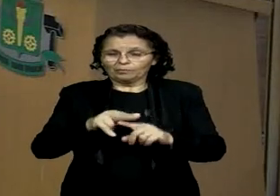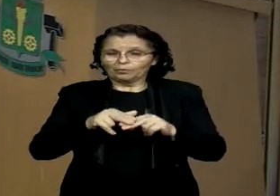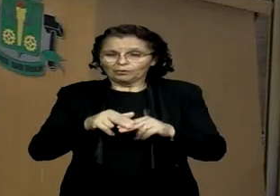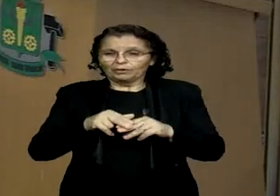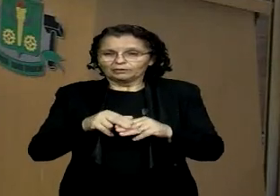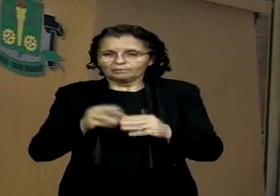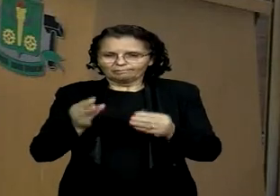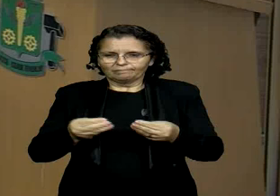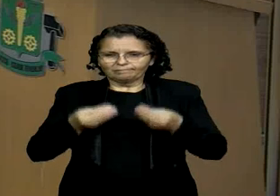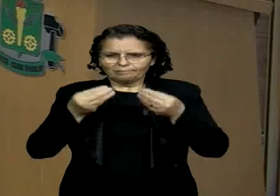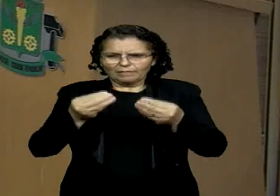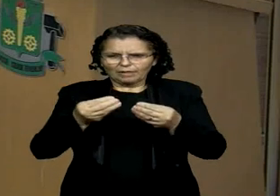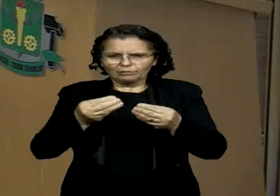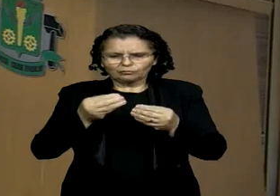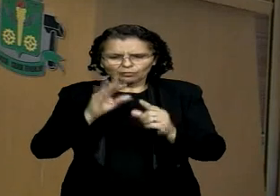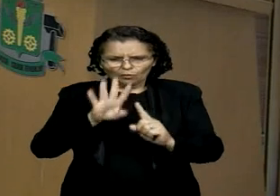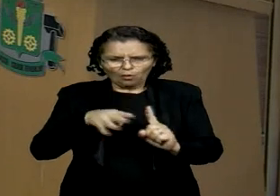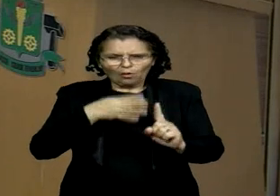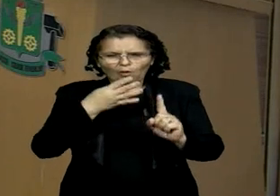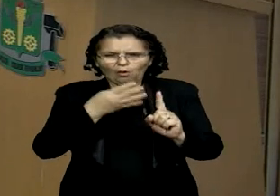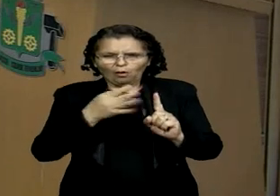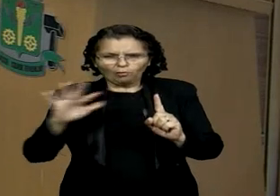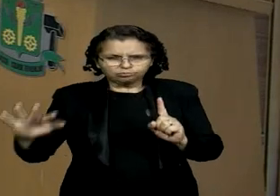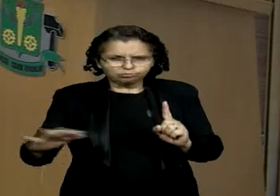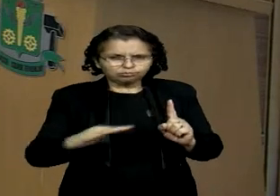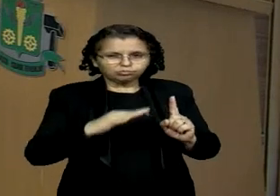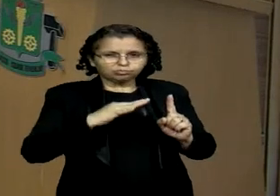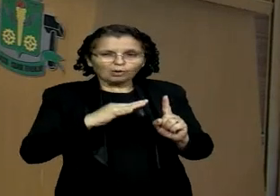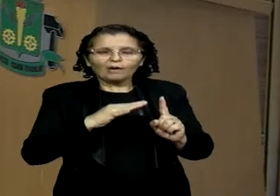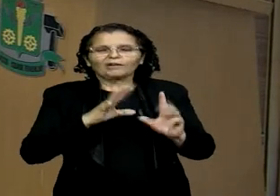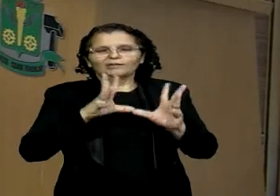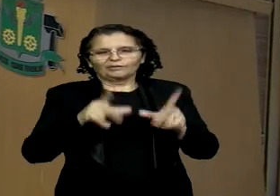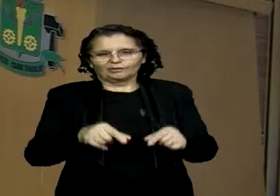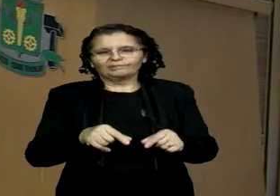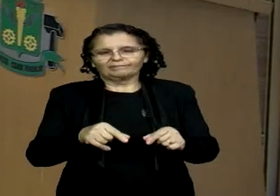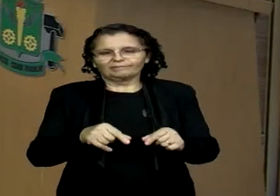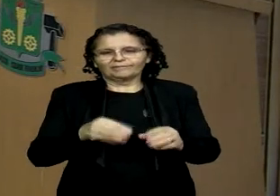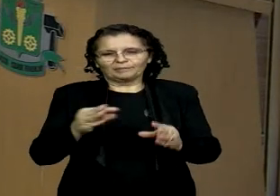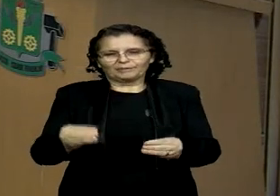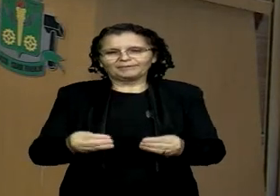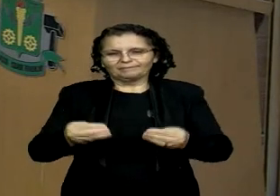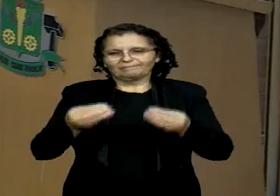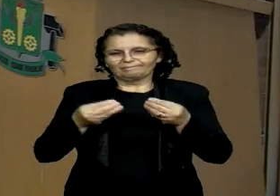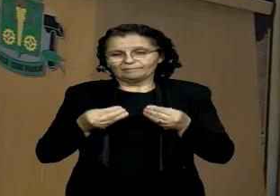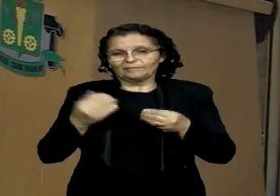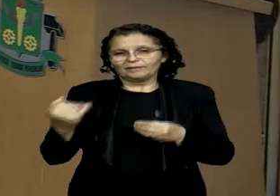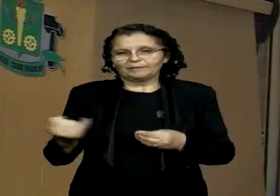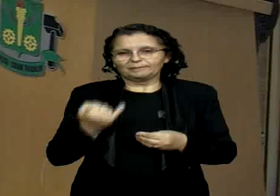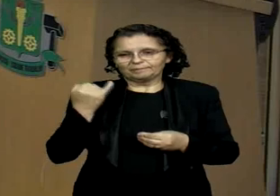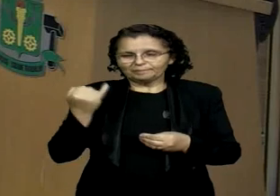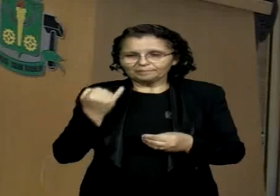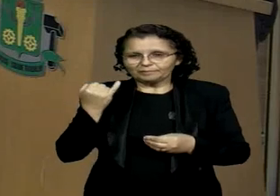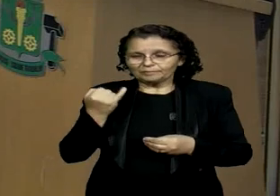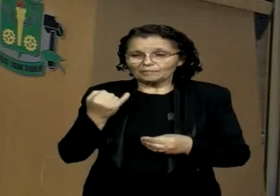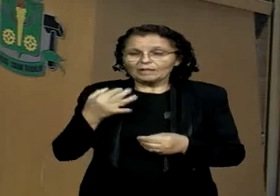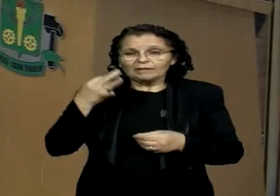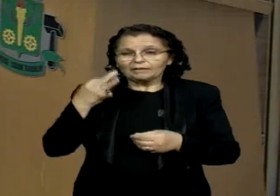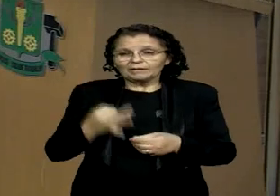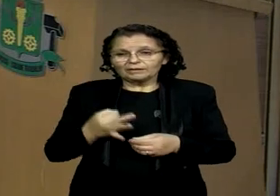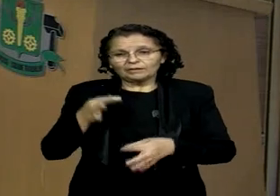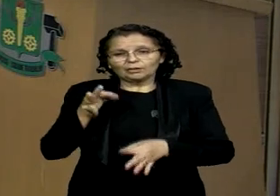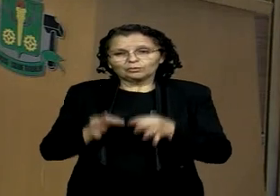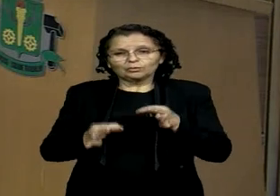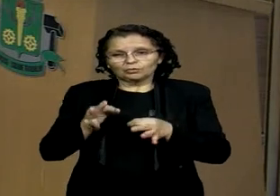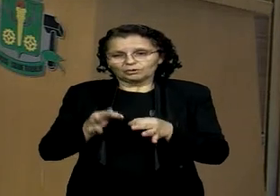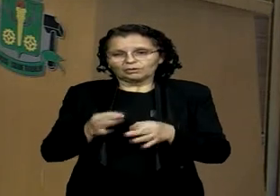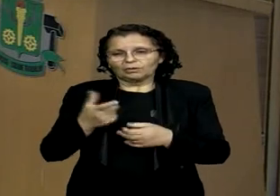as, as atenções aí para você são sempre importantes e, com certeza, fazem